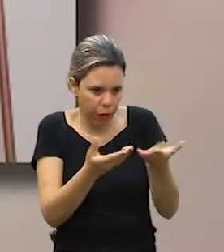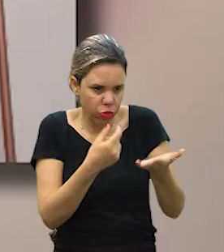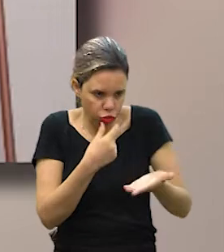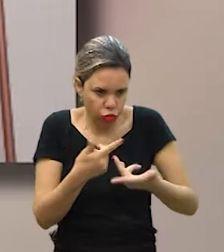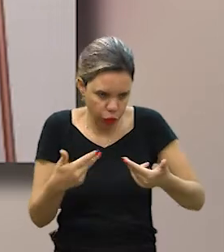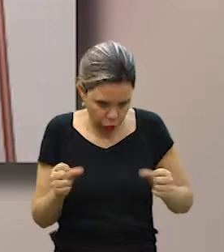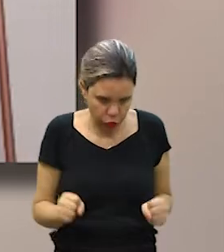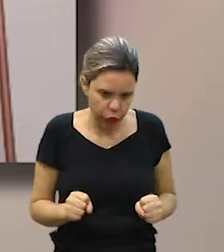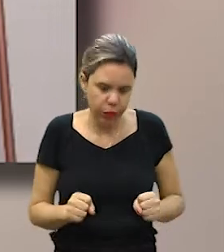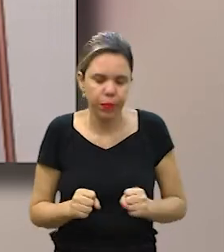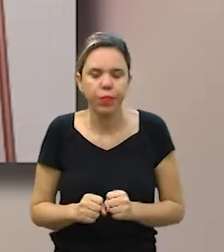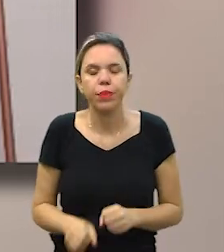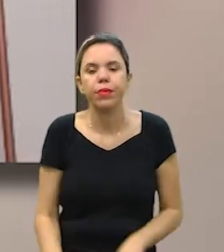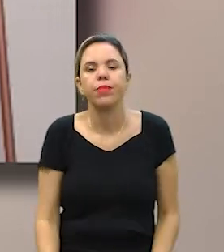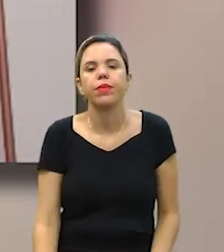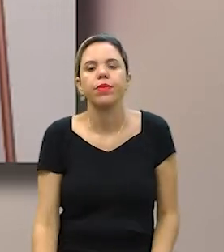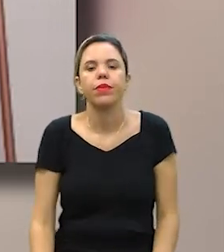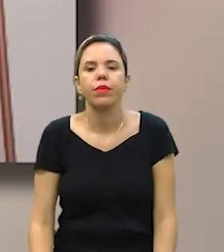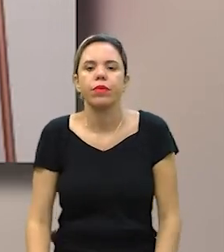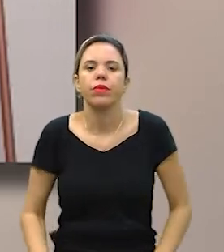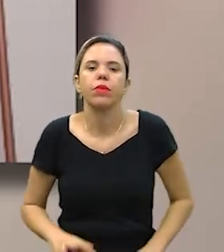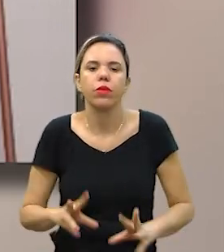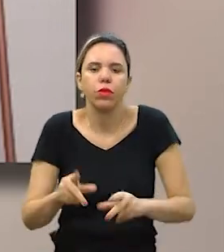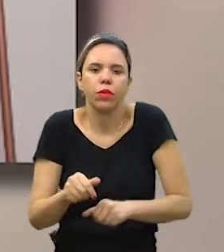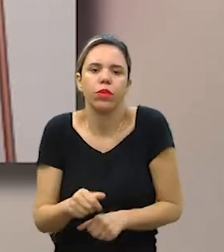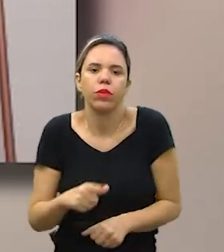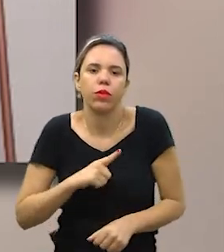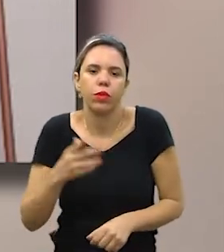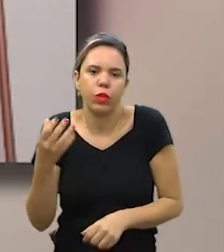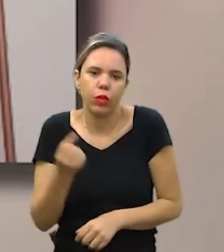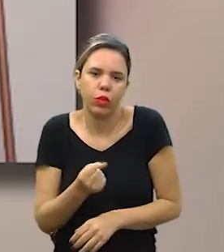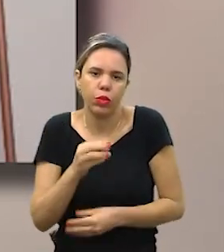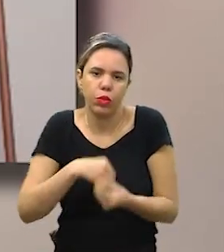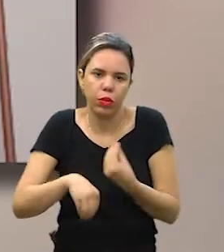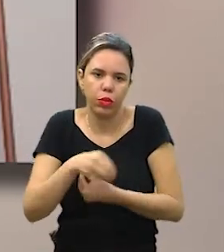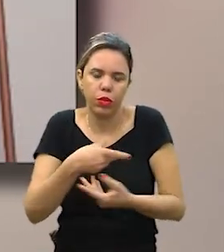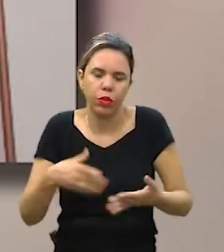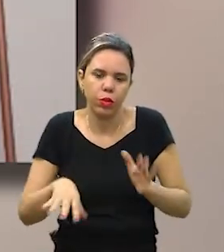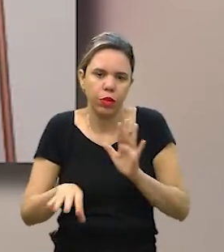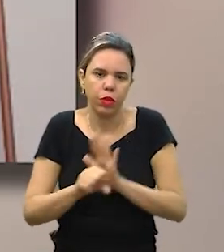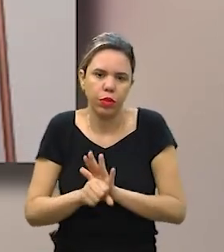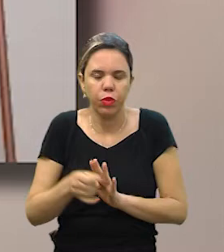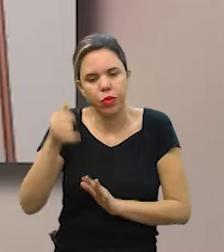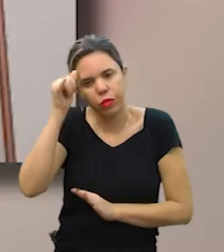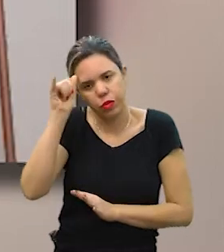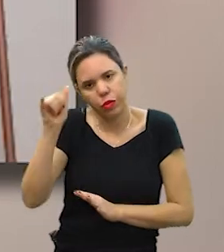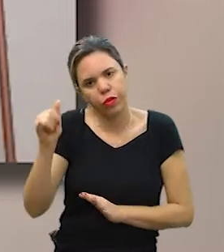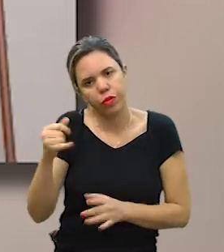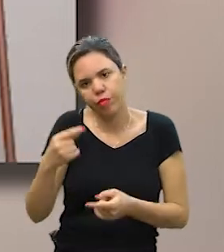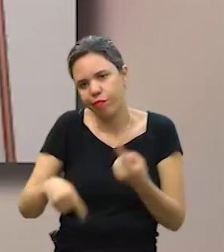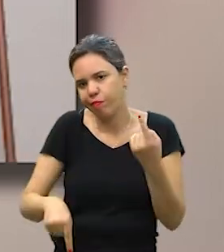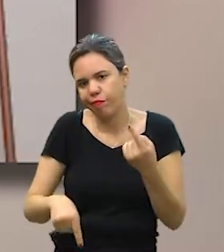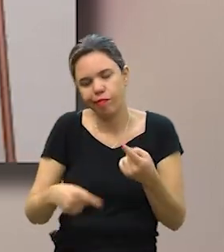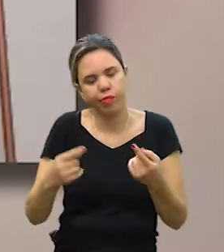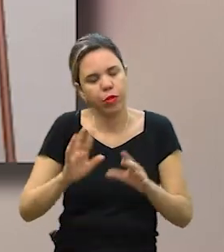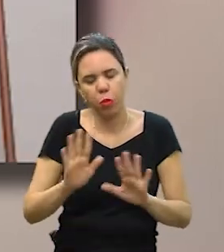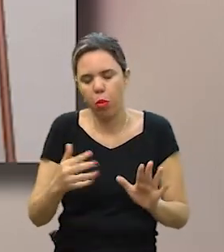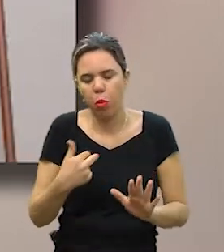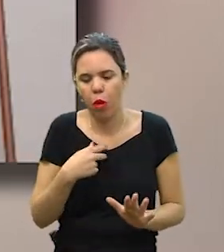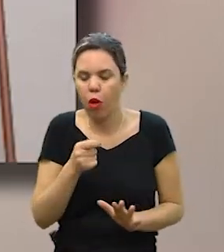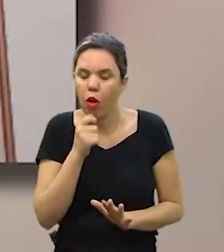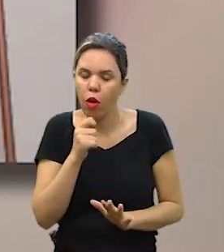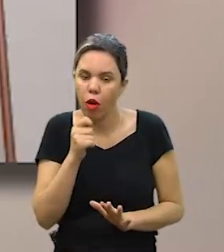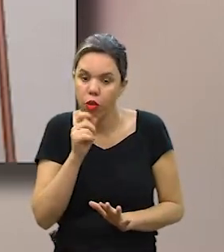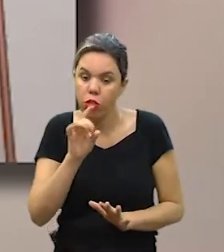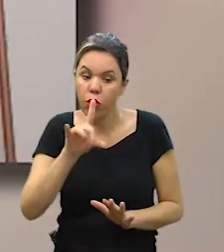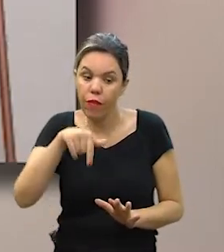pão, biscoito, bolacha, tá? Então, tudo aquilo que tem leite e derivados do leite de vaca, a gente contraindica